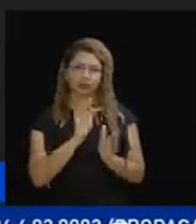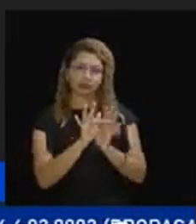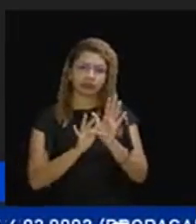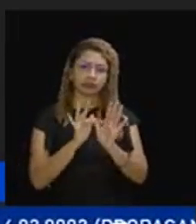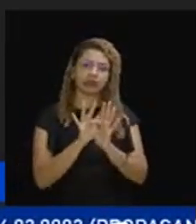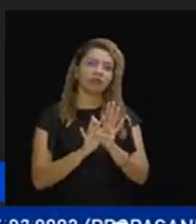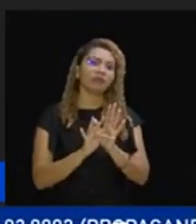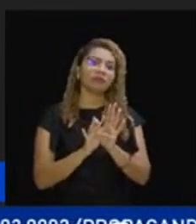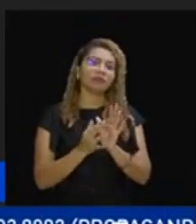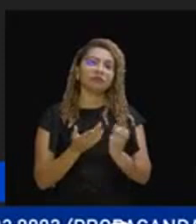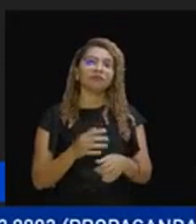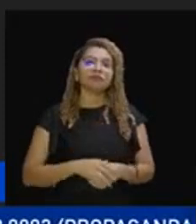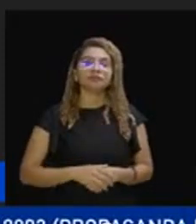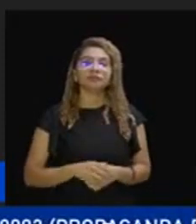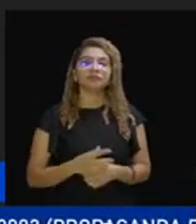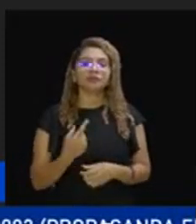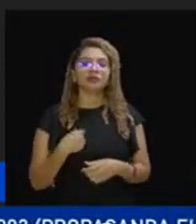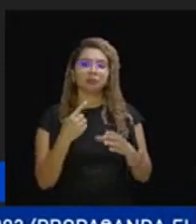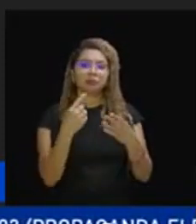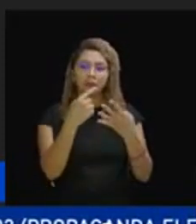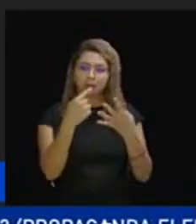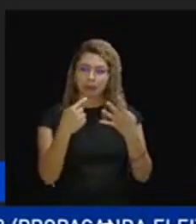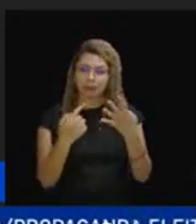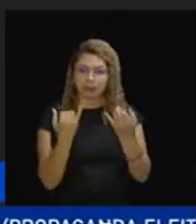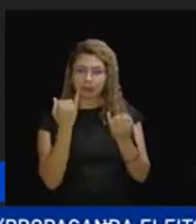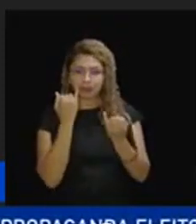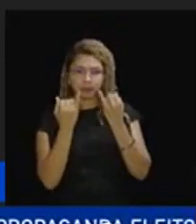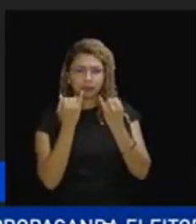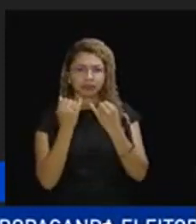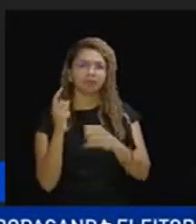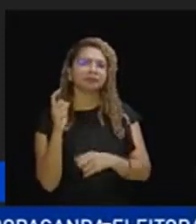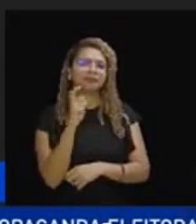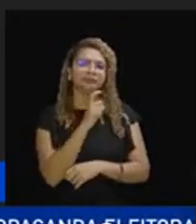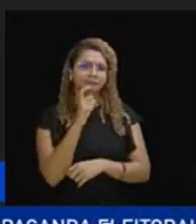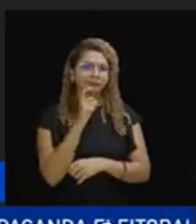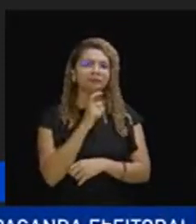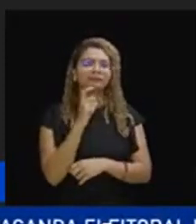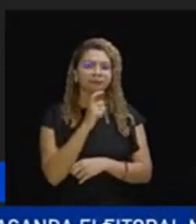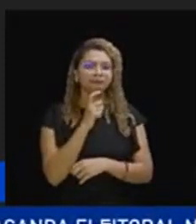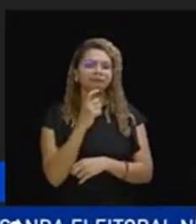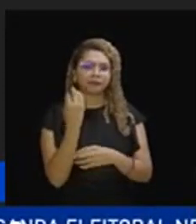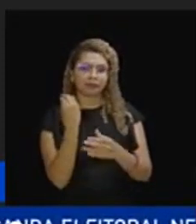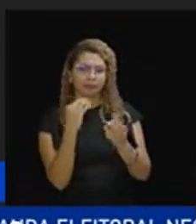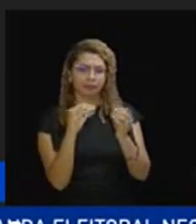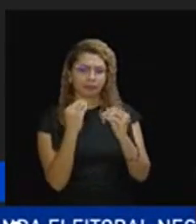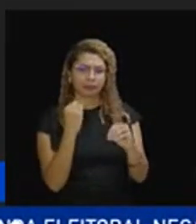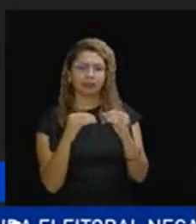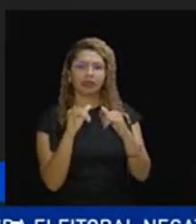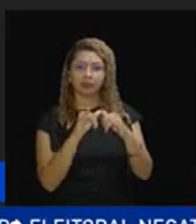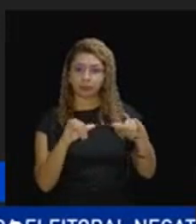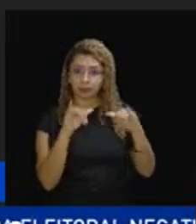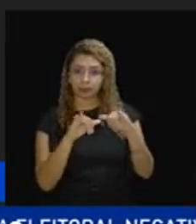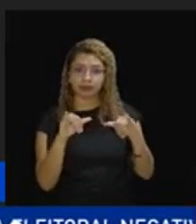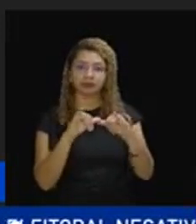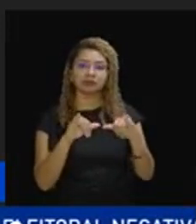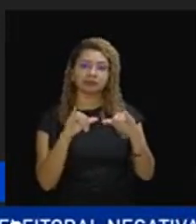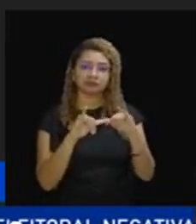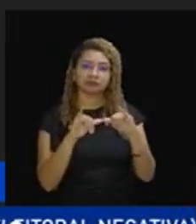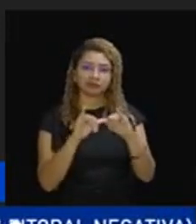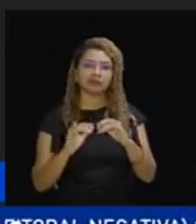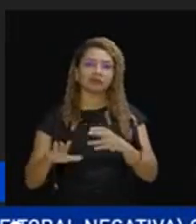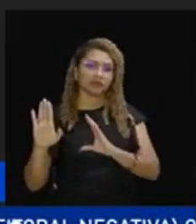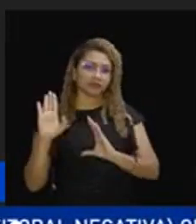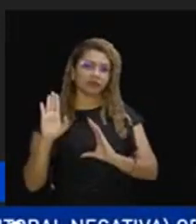correta. Então, todas essas são, sim, informações inverídicas que foram colocadas na propaganda eleitoral do recorrido. E é por